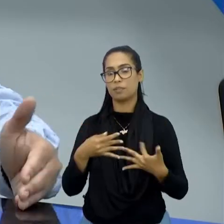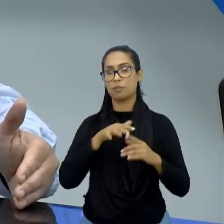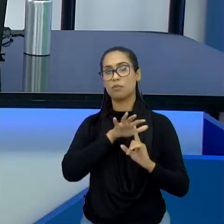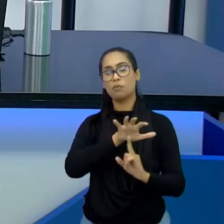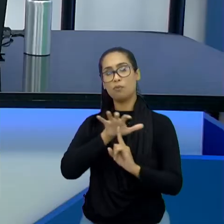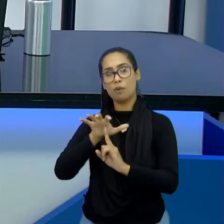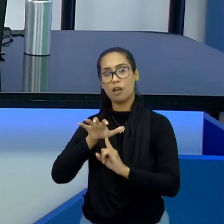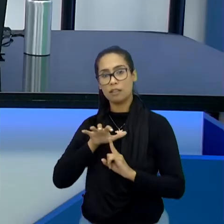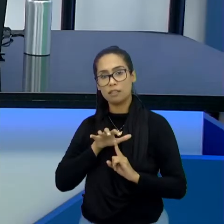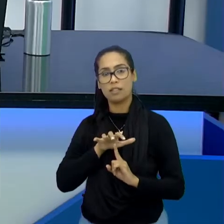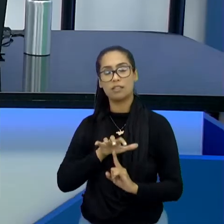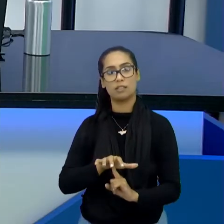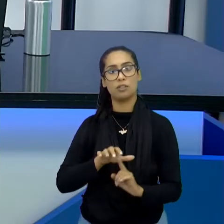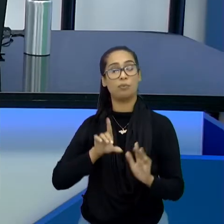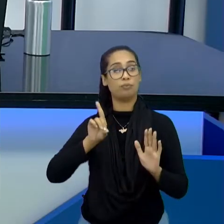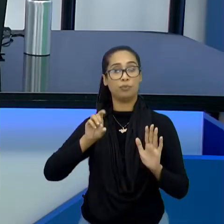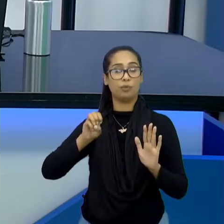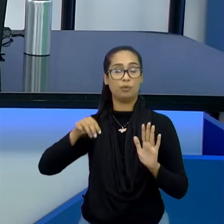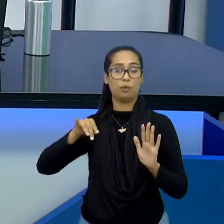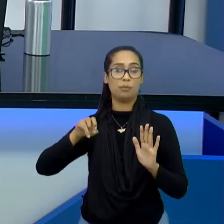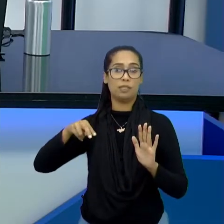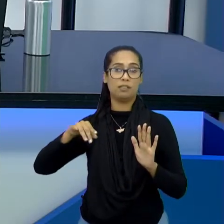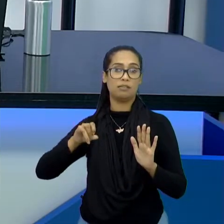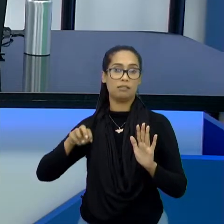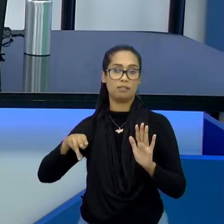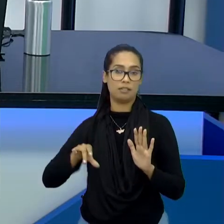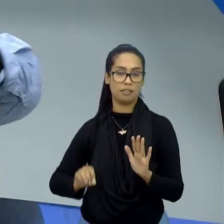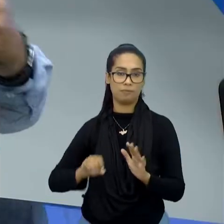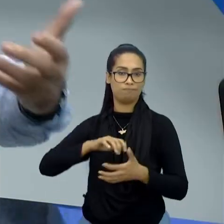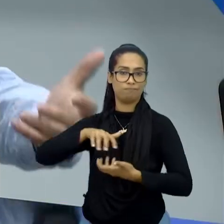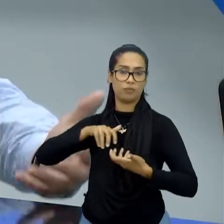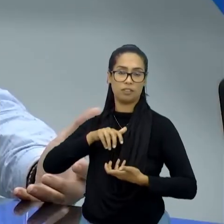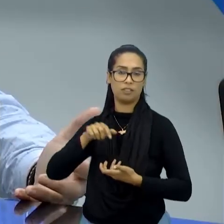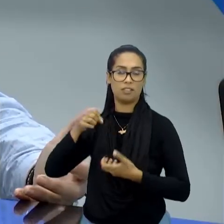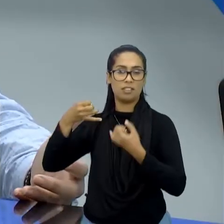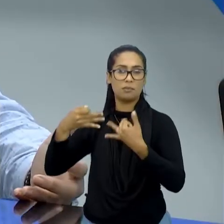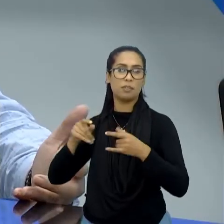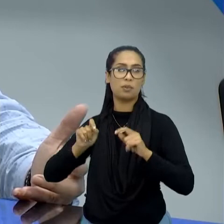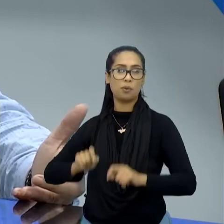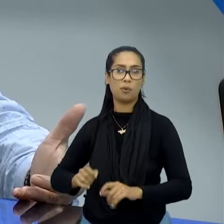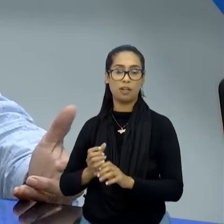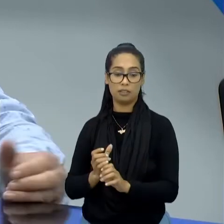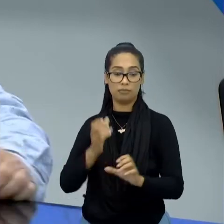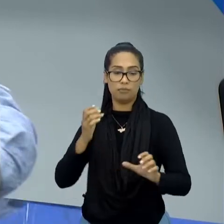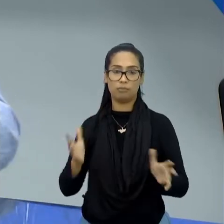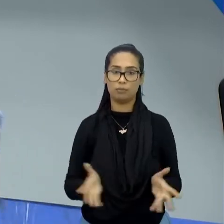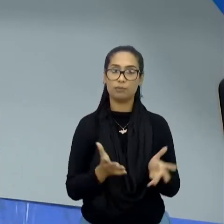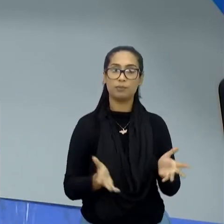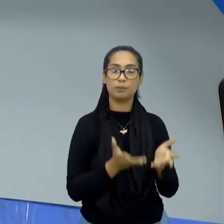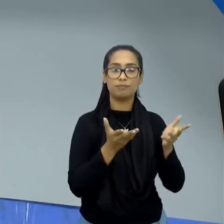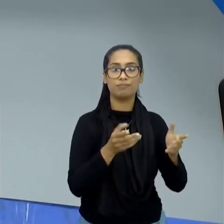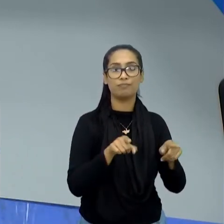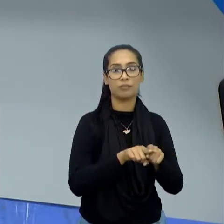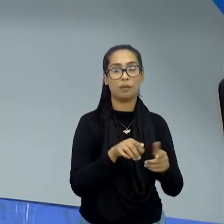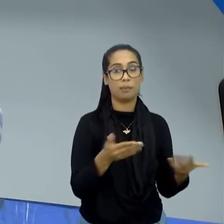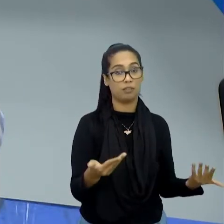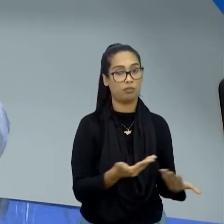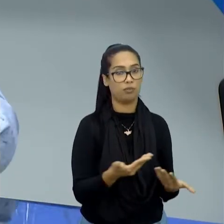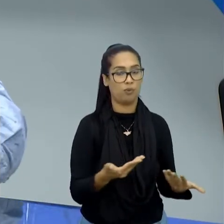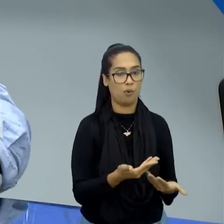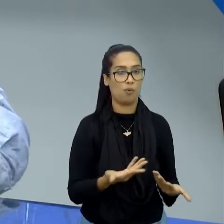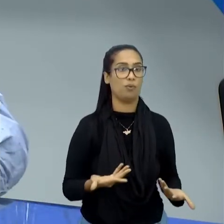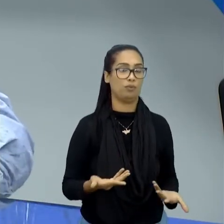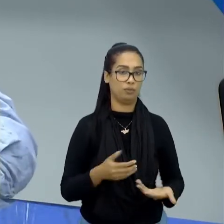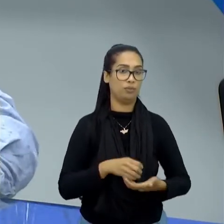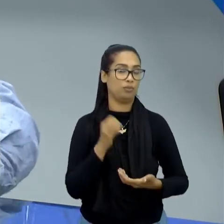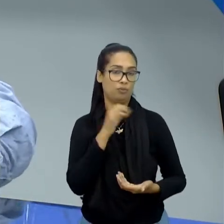influenciada pelo iluminismo, a gente fala em revolução que quis celebrar a ciência moderna. A gente fala de uma revolução que